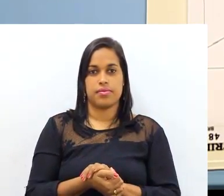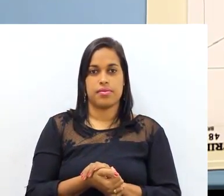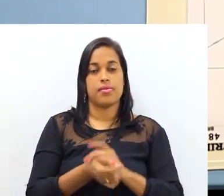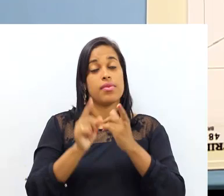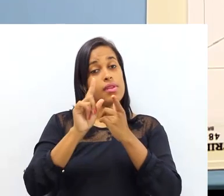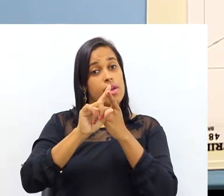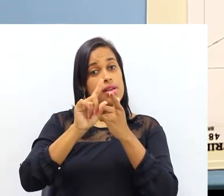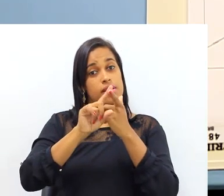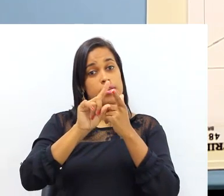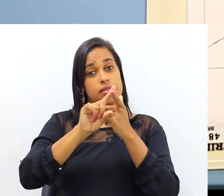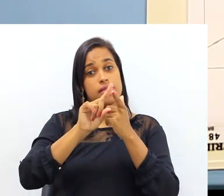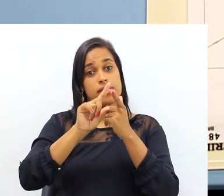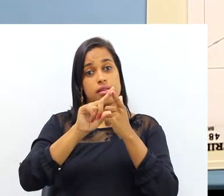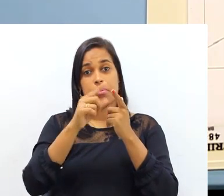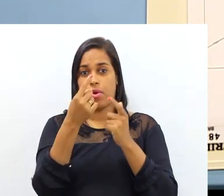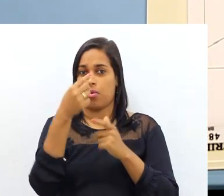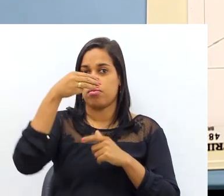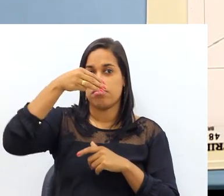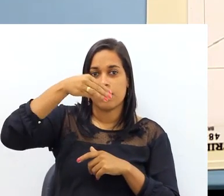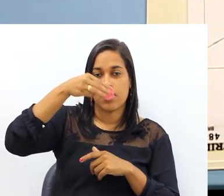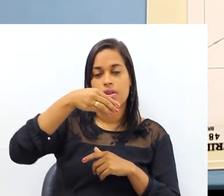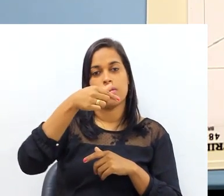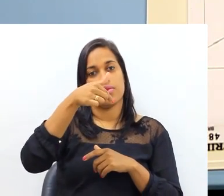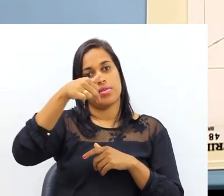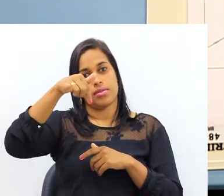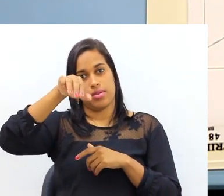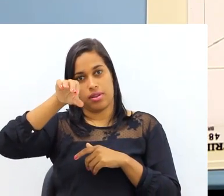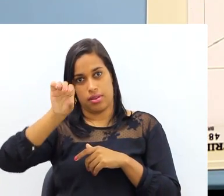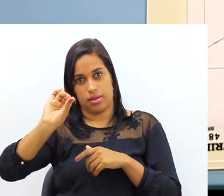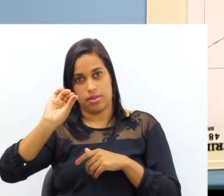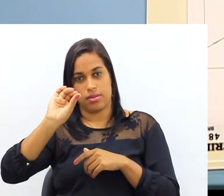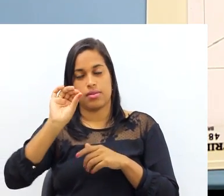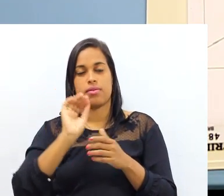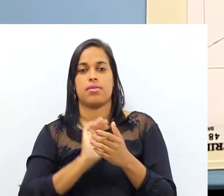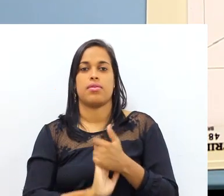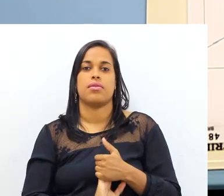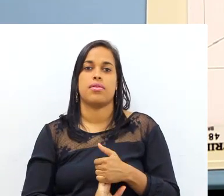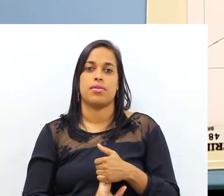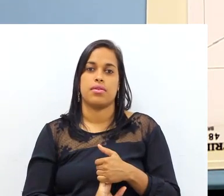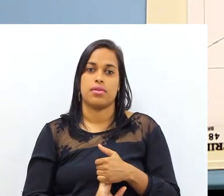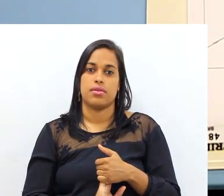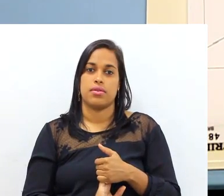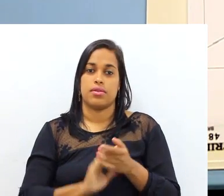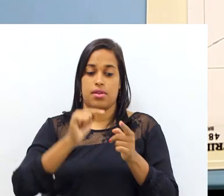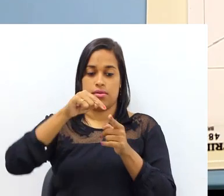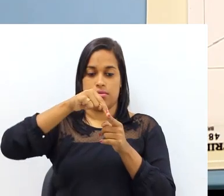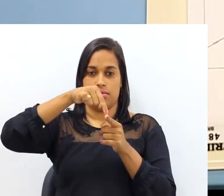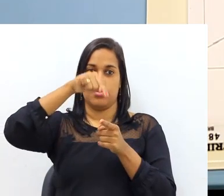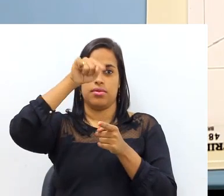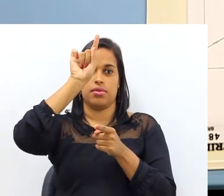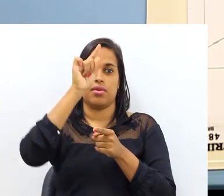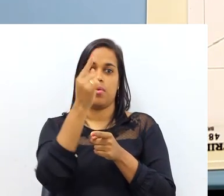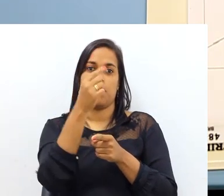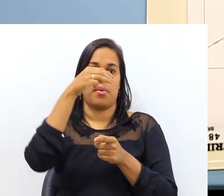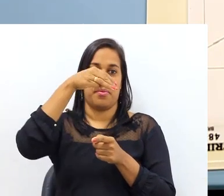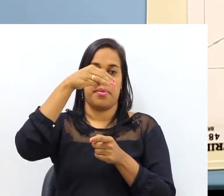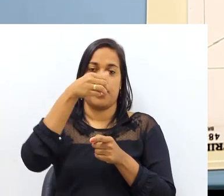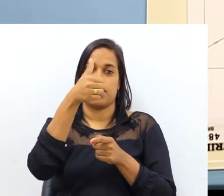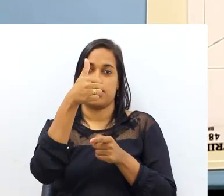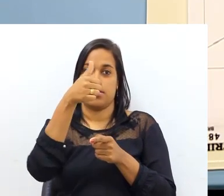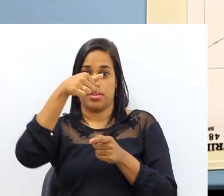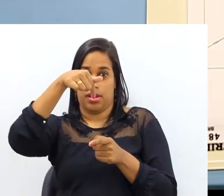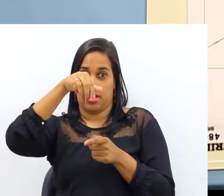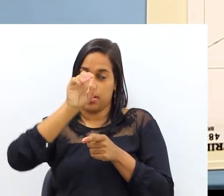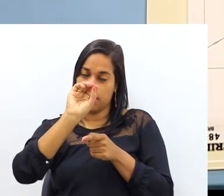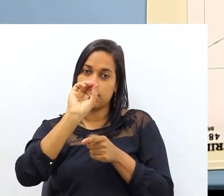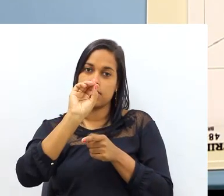E marquei aqui a mais ou menos 1,70 m a minha linha do horizonte que contém os olhos